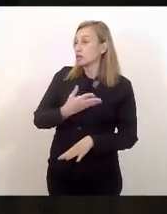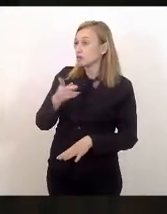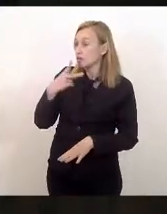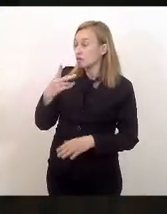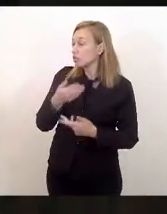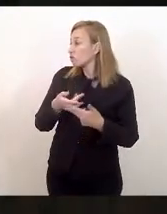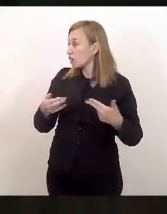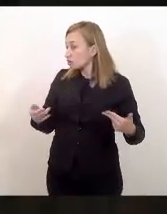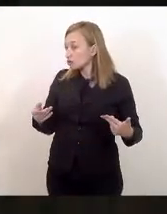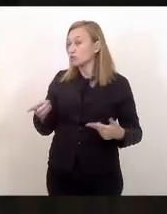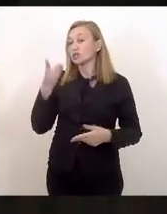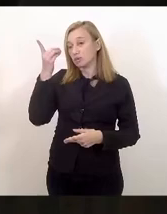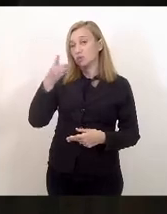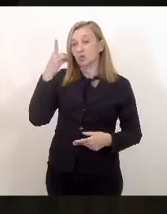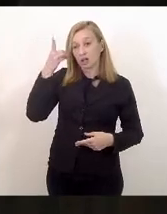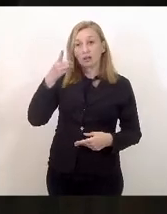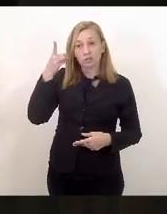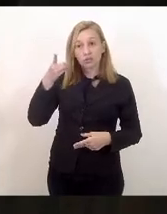vários deputados